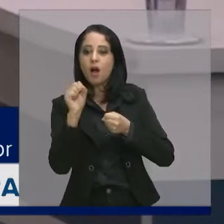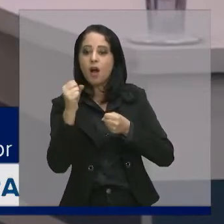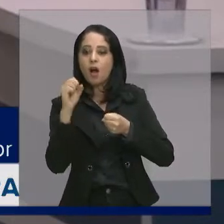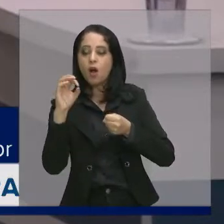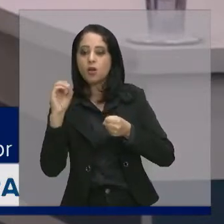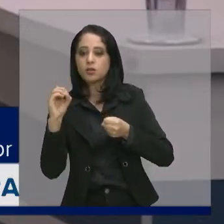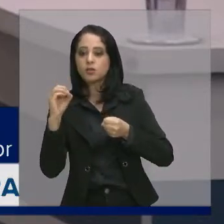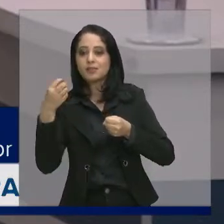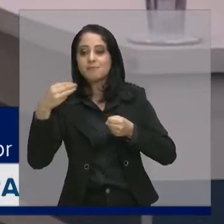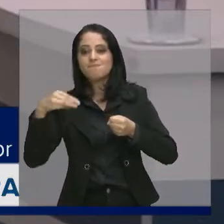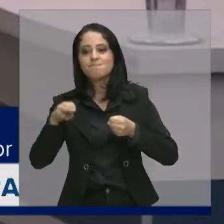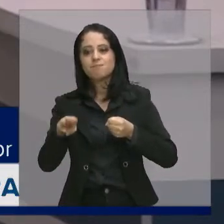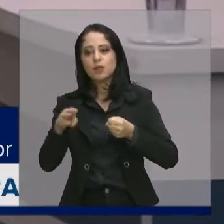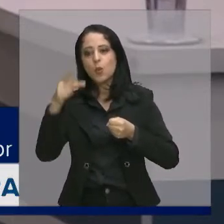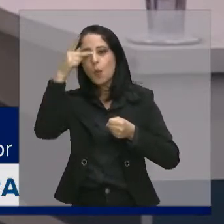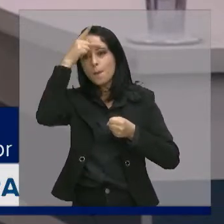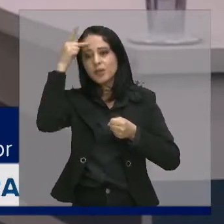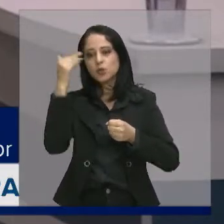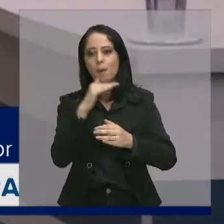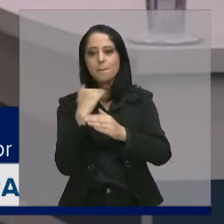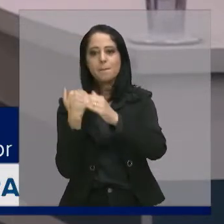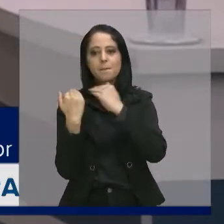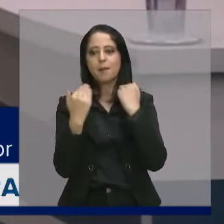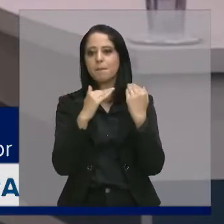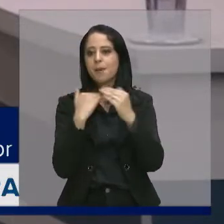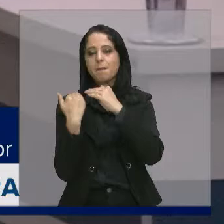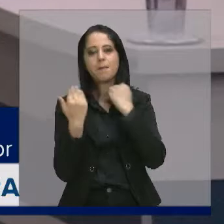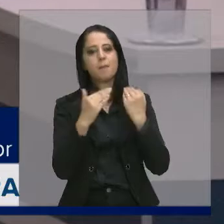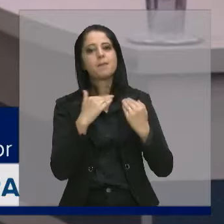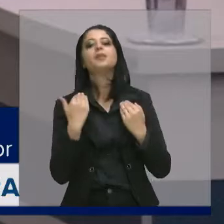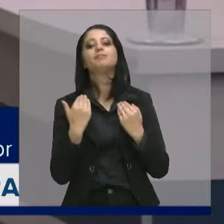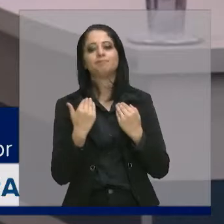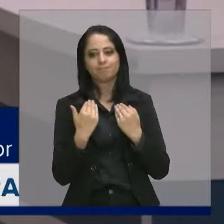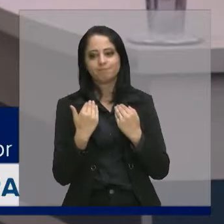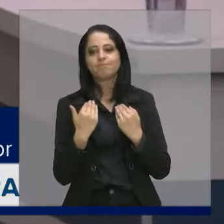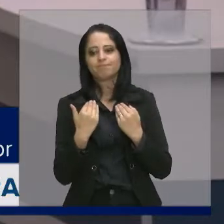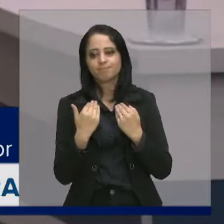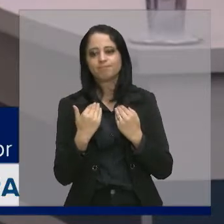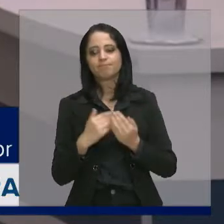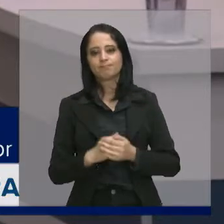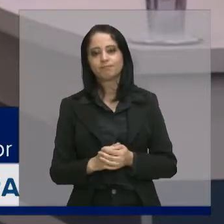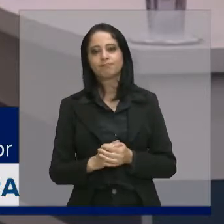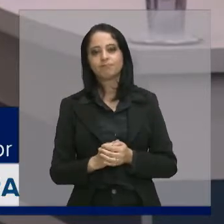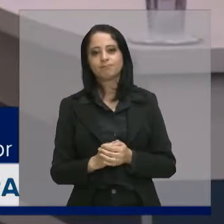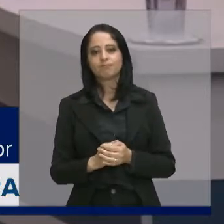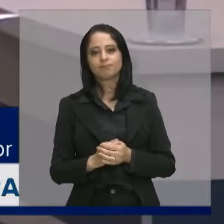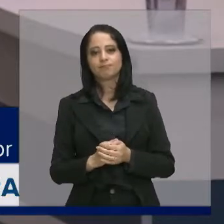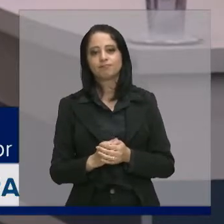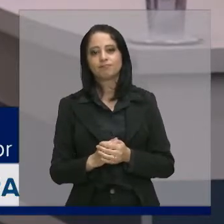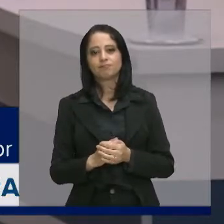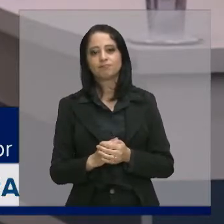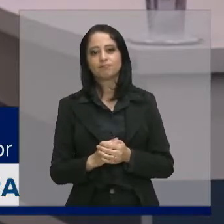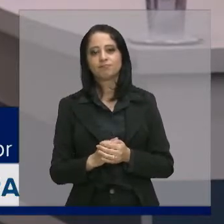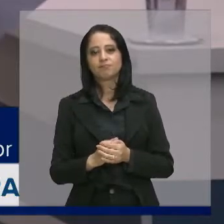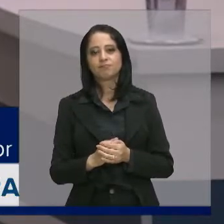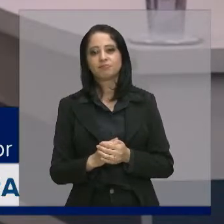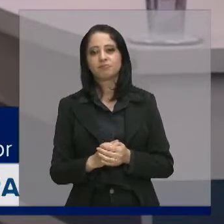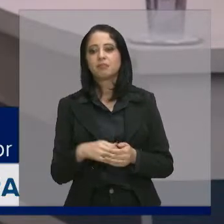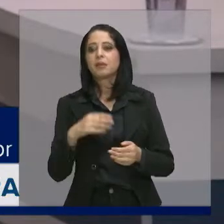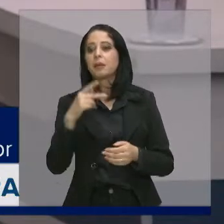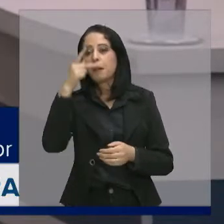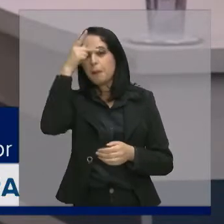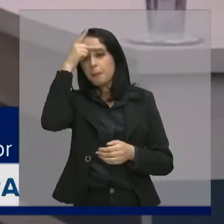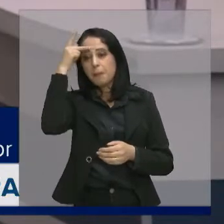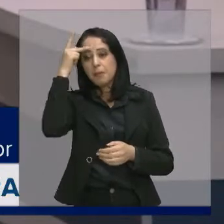vítimas, 480 mil mortes, 480 mil de pessoas que deixaram pais,